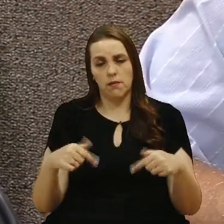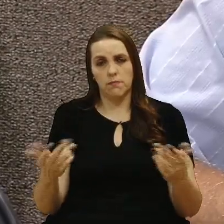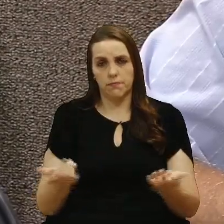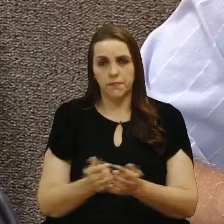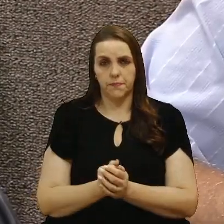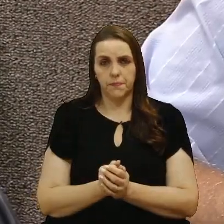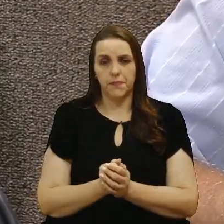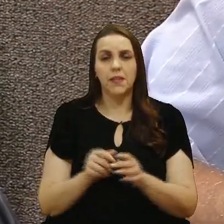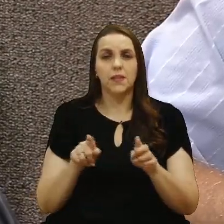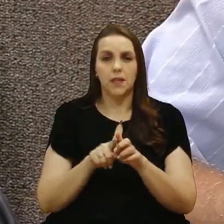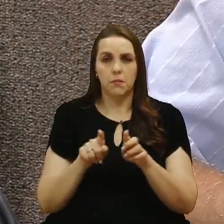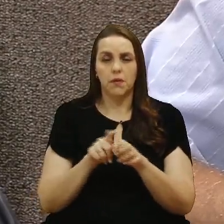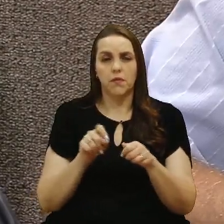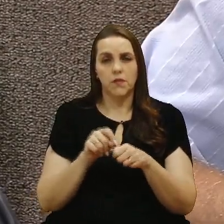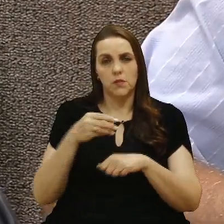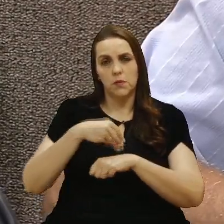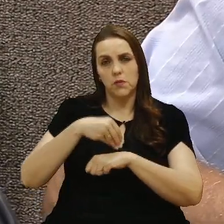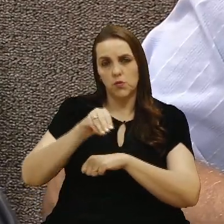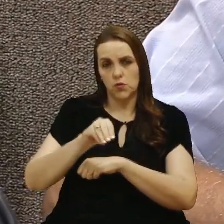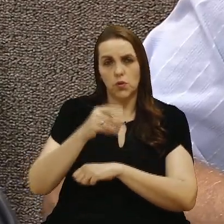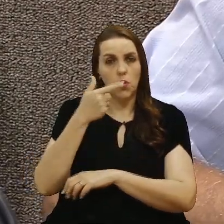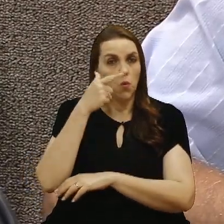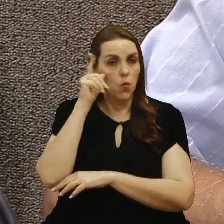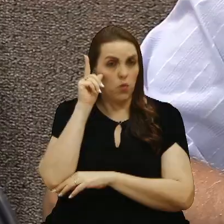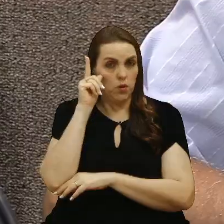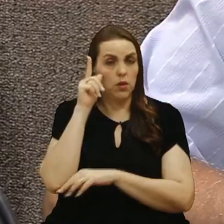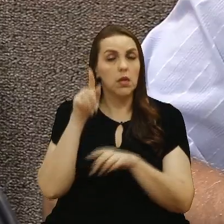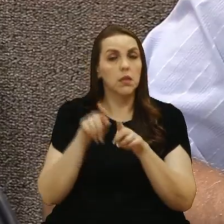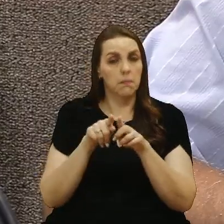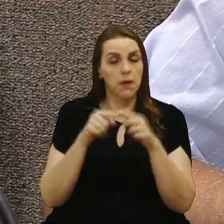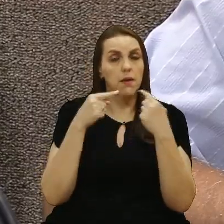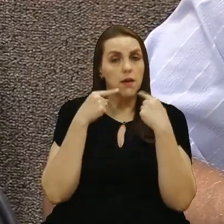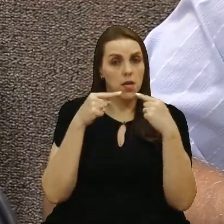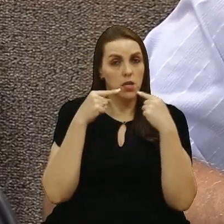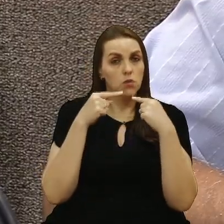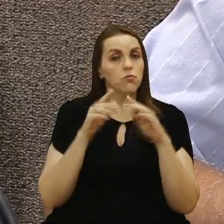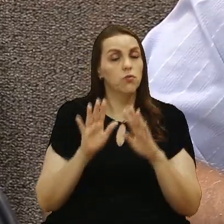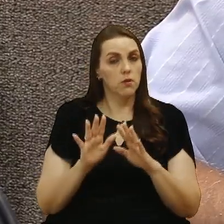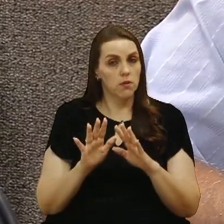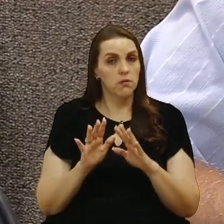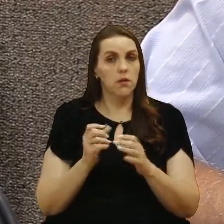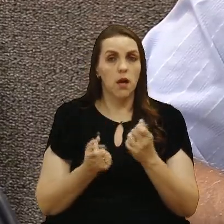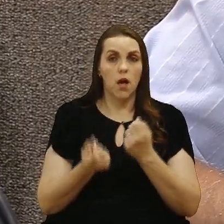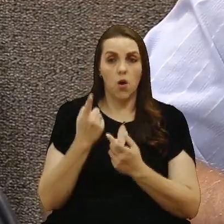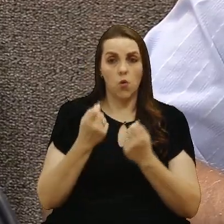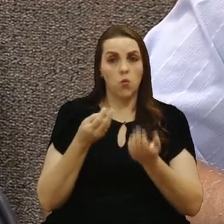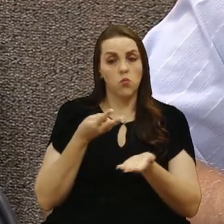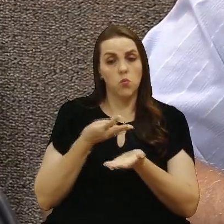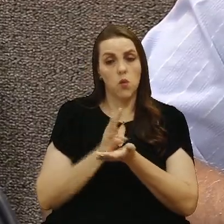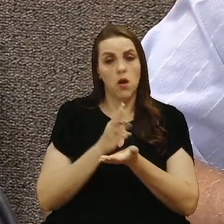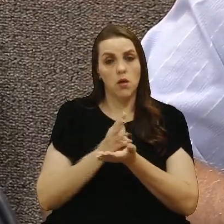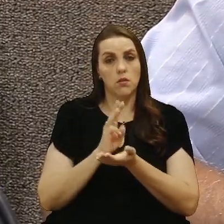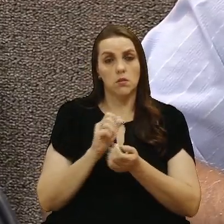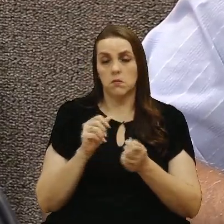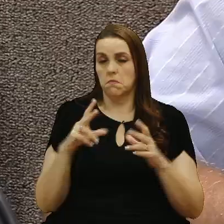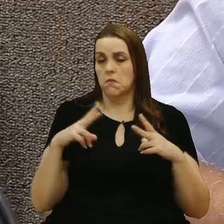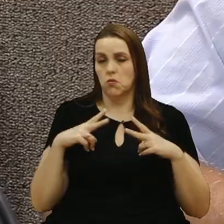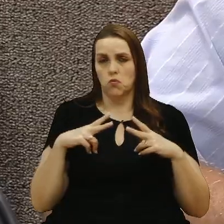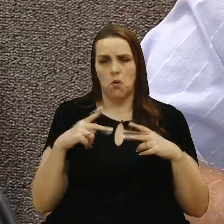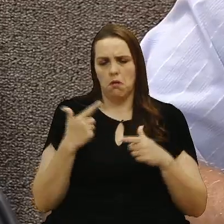Inclusive fiz uma sugestão ontem aqui, dei algumas críticas em alguns WhatsApp particulares, não tem problema